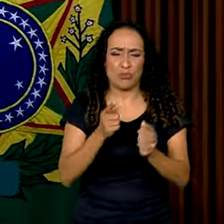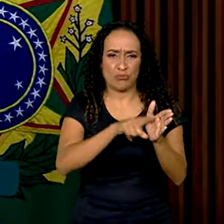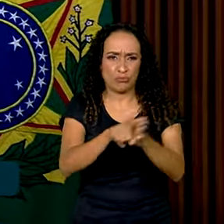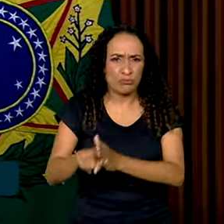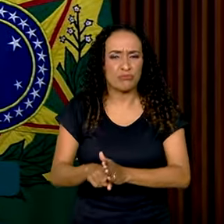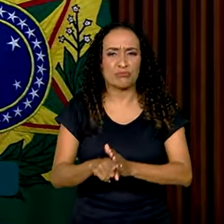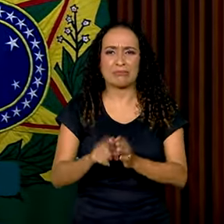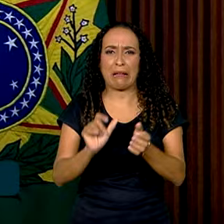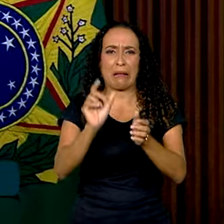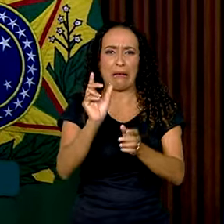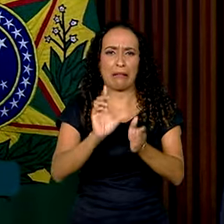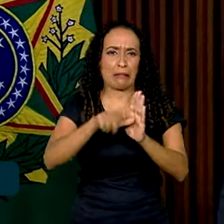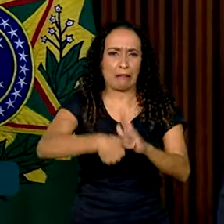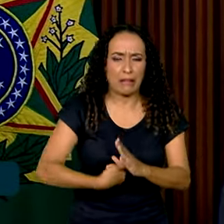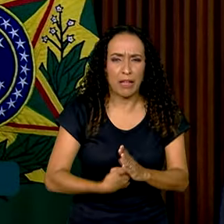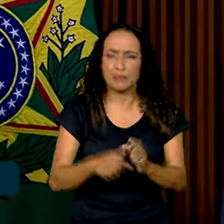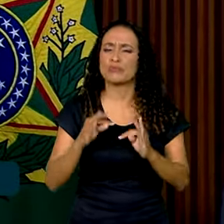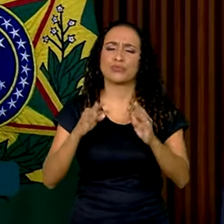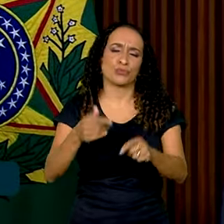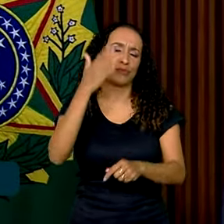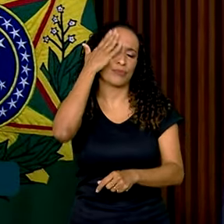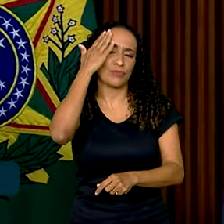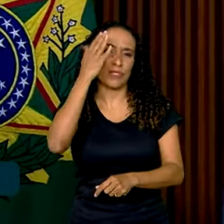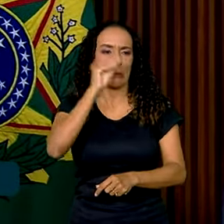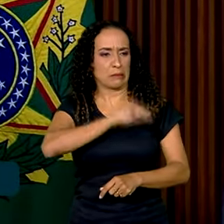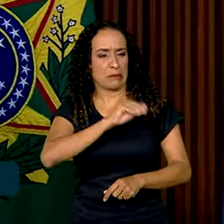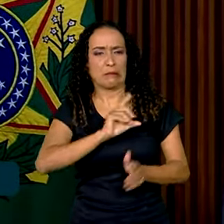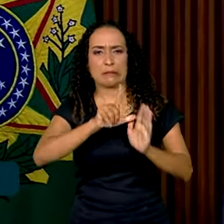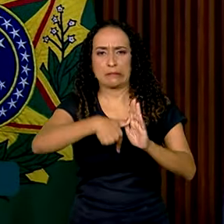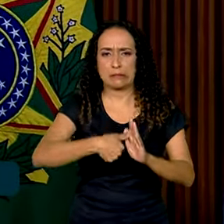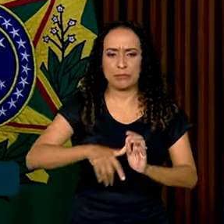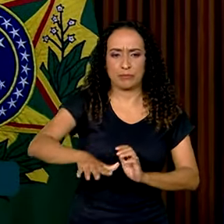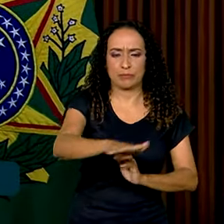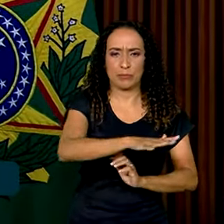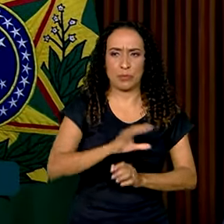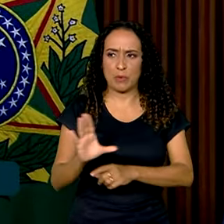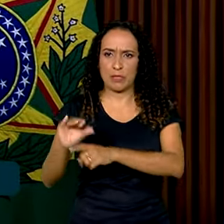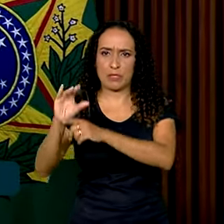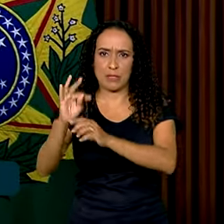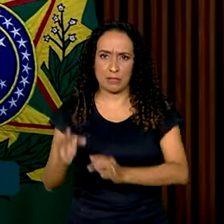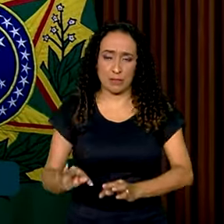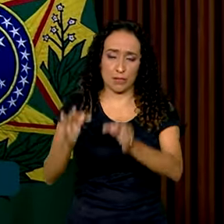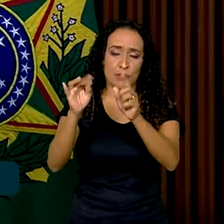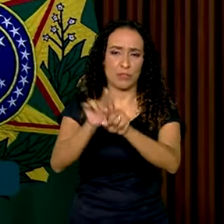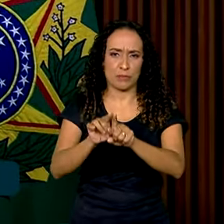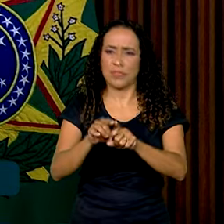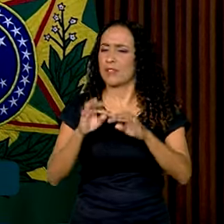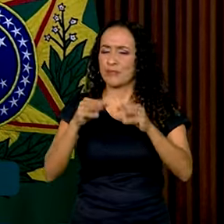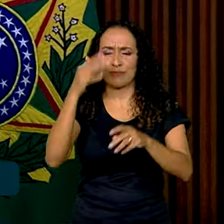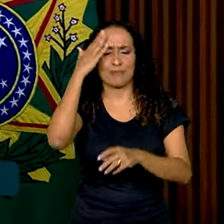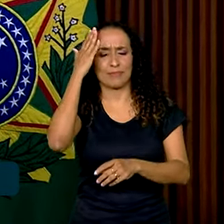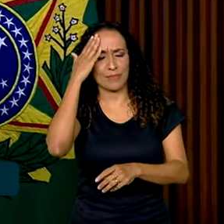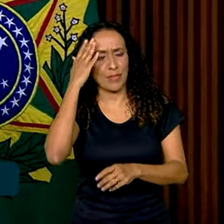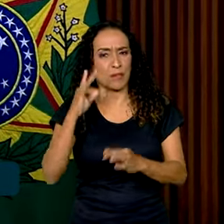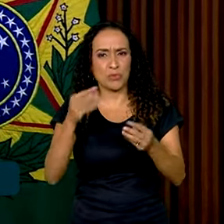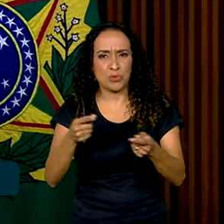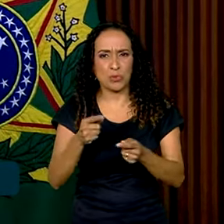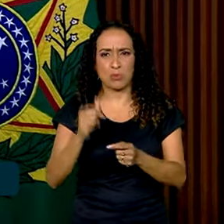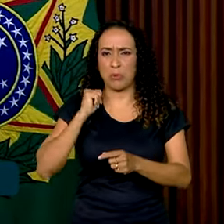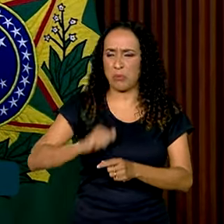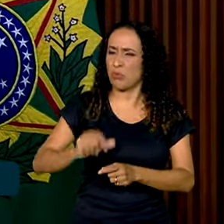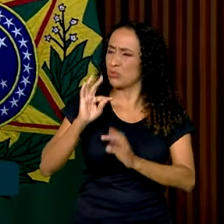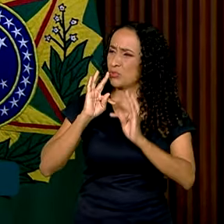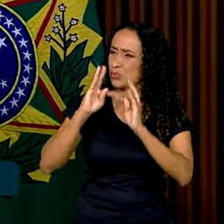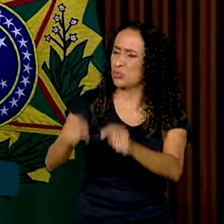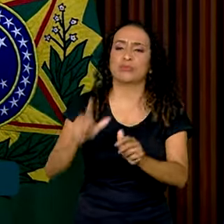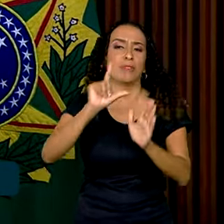pesquisa atrasado. Todo mundo sabe os salários atrasados no setor de ciência e tecnologia. Todo mundo sabe os salários, as bolsas